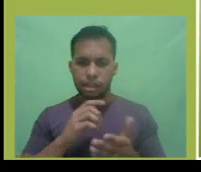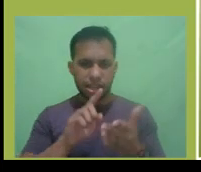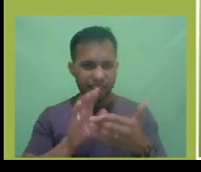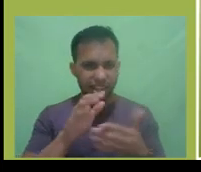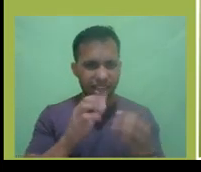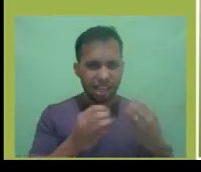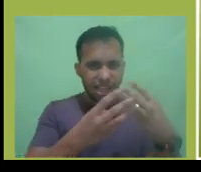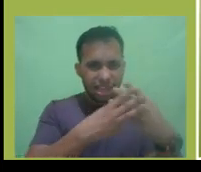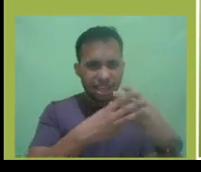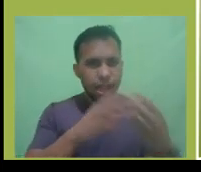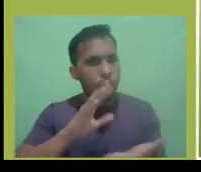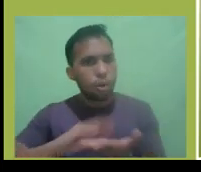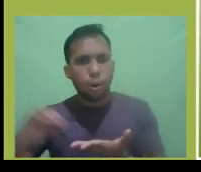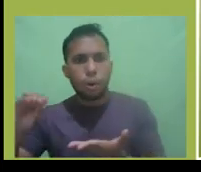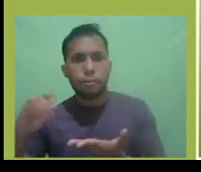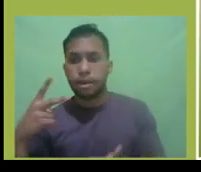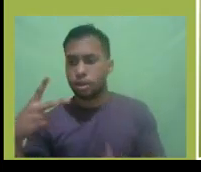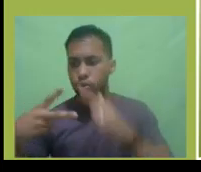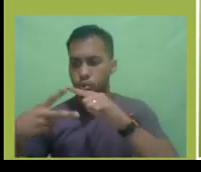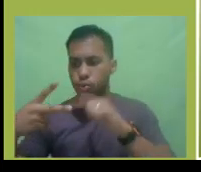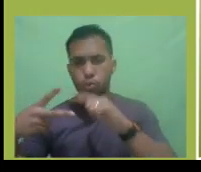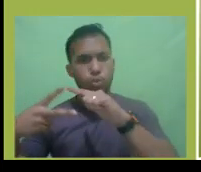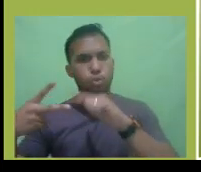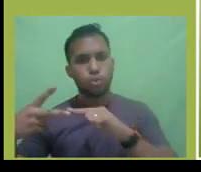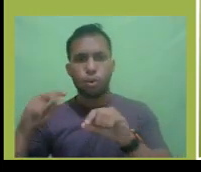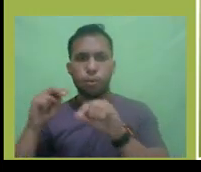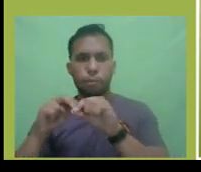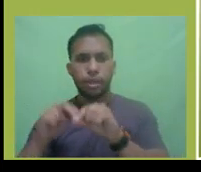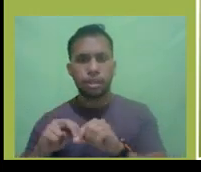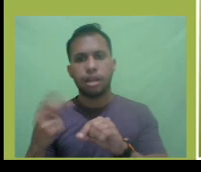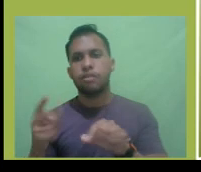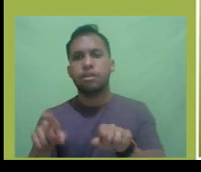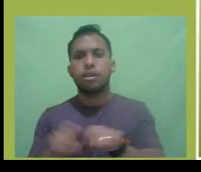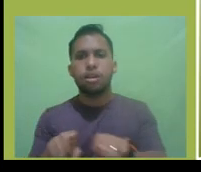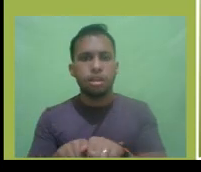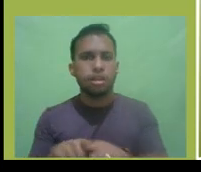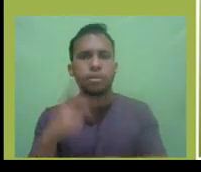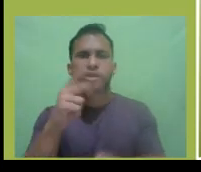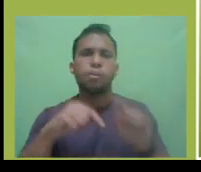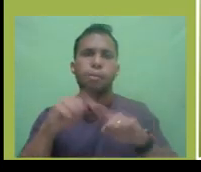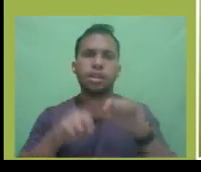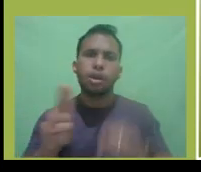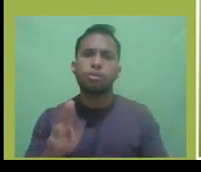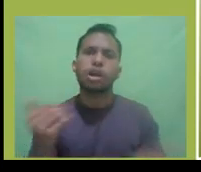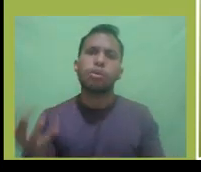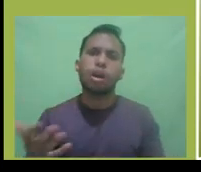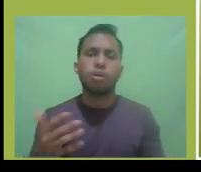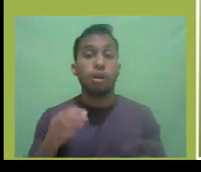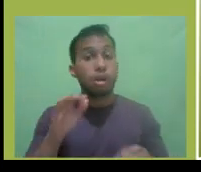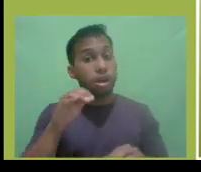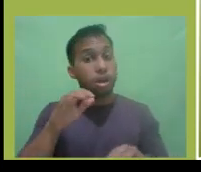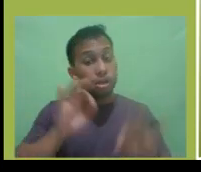equipamentos dos quais você depende tenham algum problema, Se prepare, isso tudo colabora para que você fique